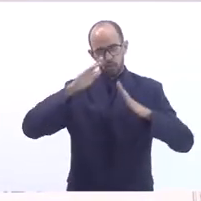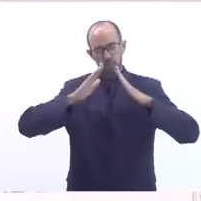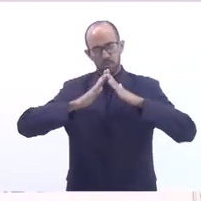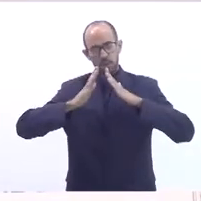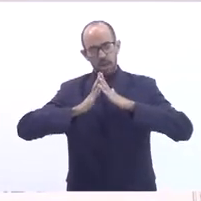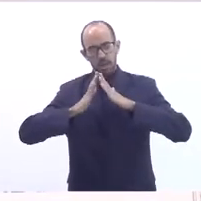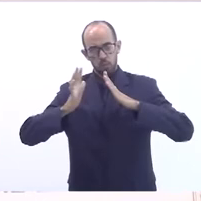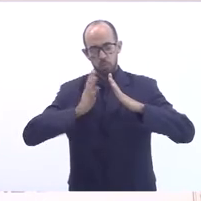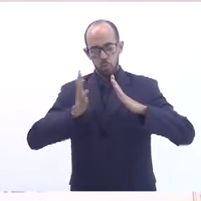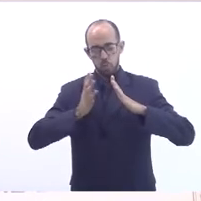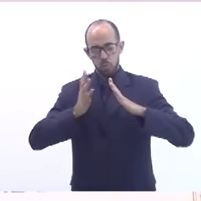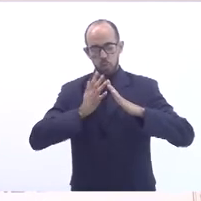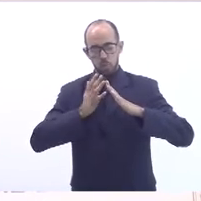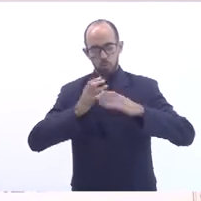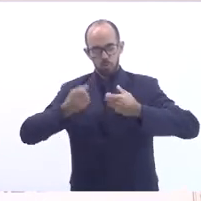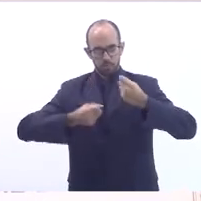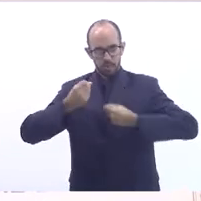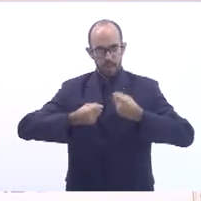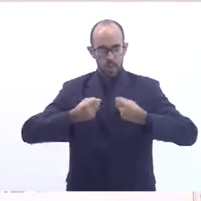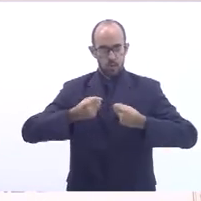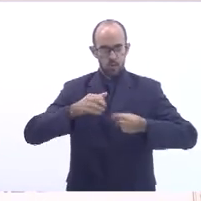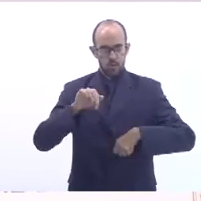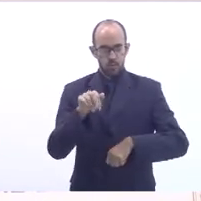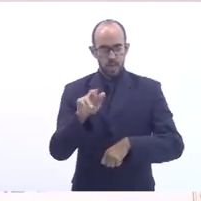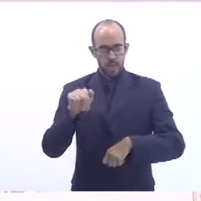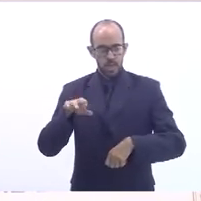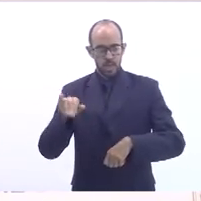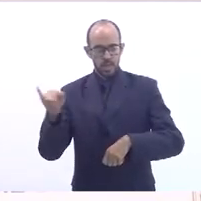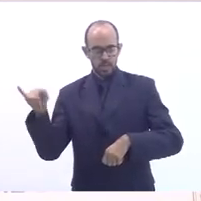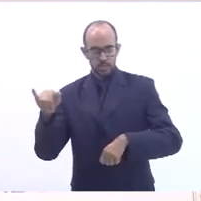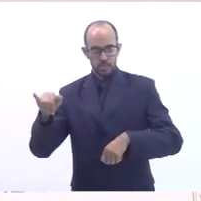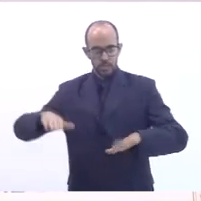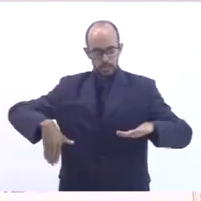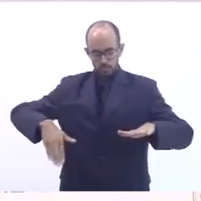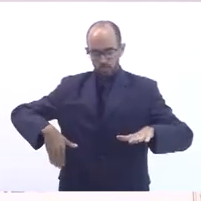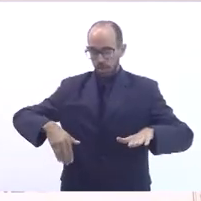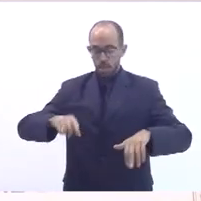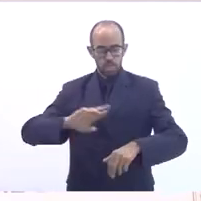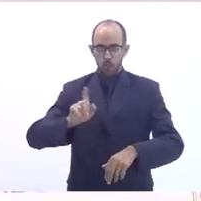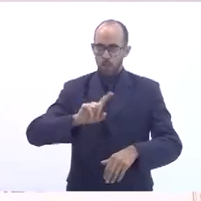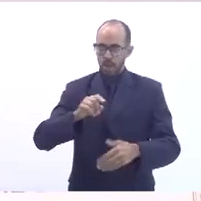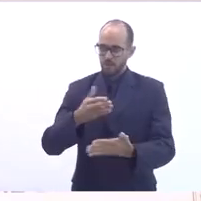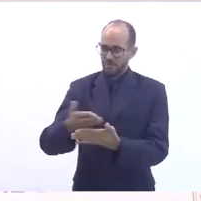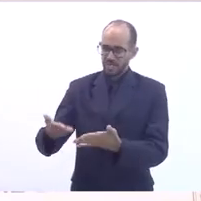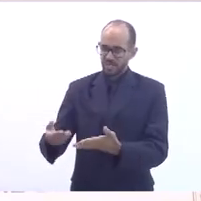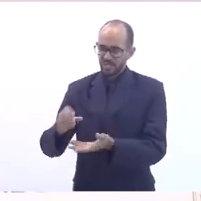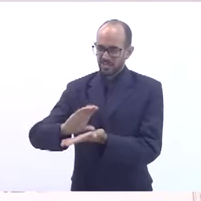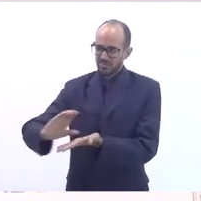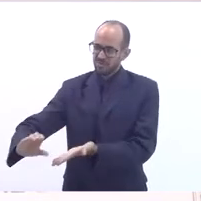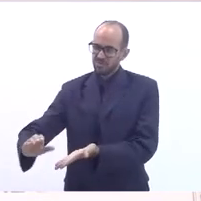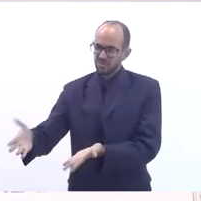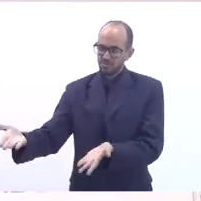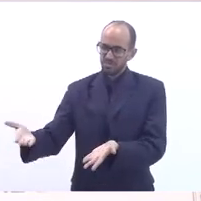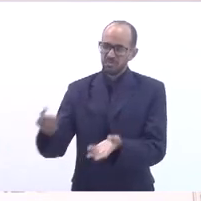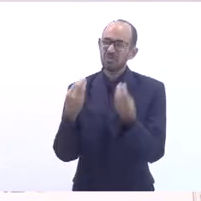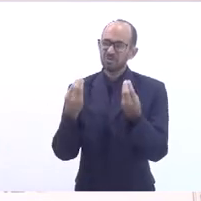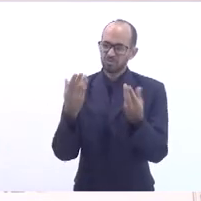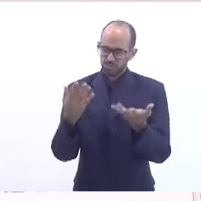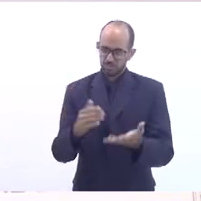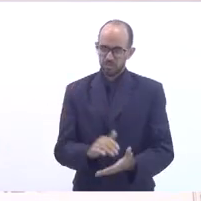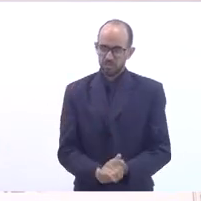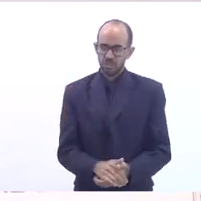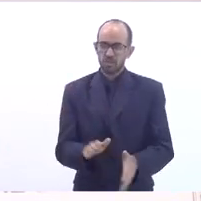os carrinhos não as Ferrari né Umas piscinas lá esse não é o financiador então quero aproveitar sua audiência